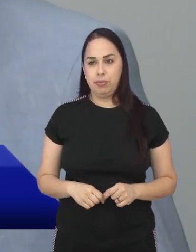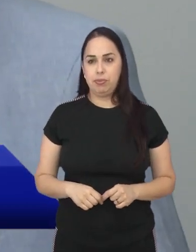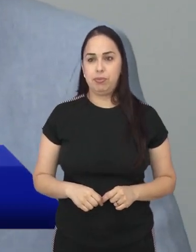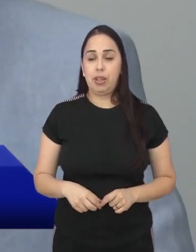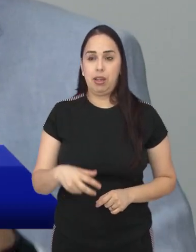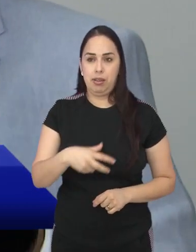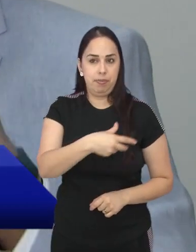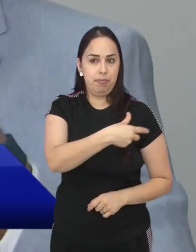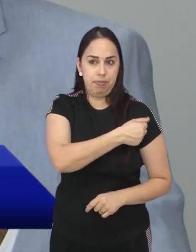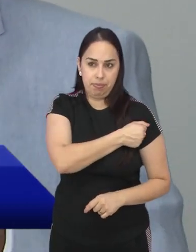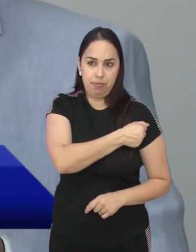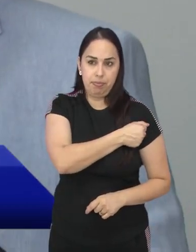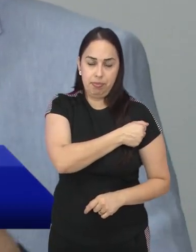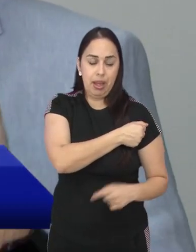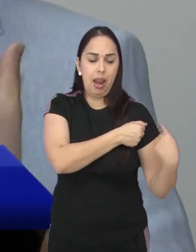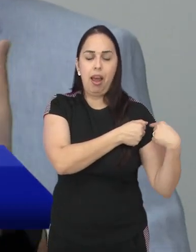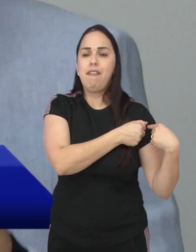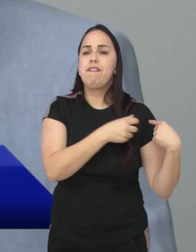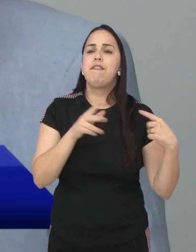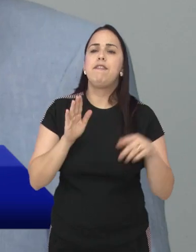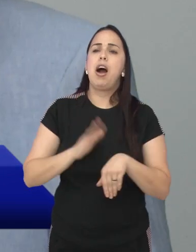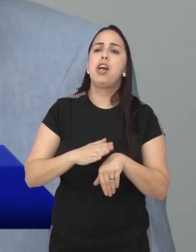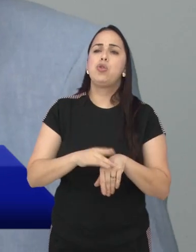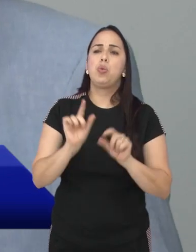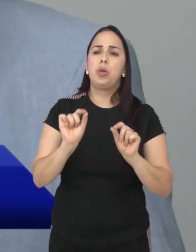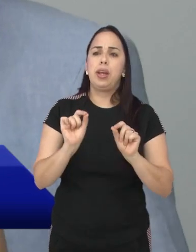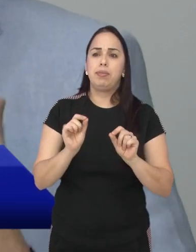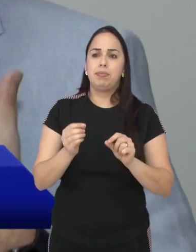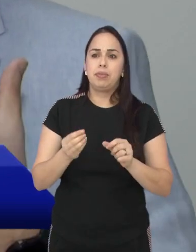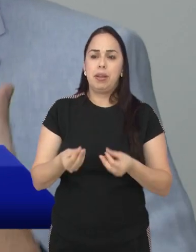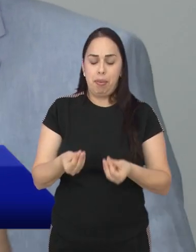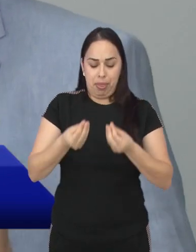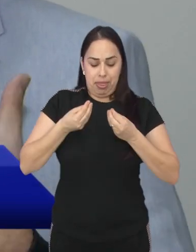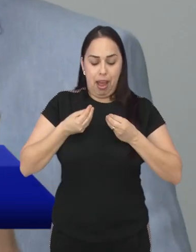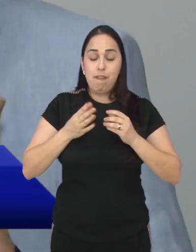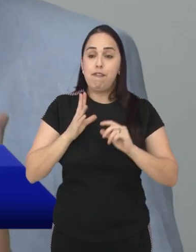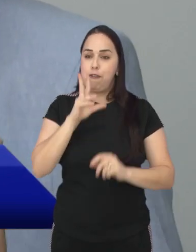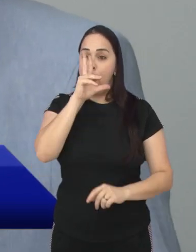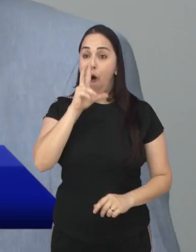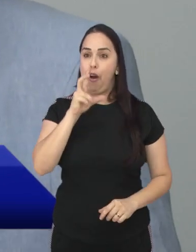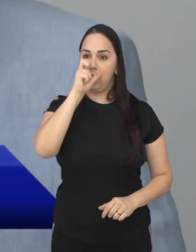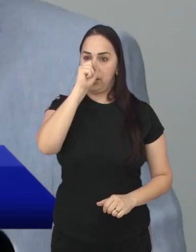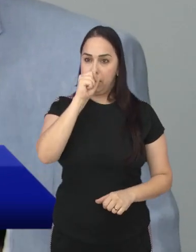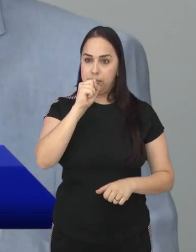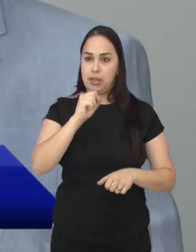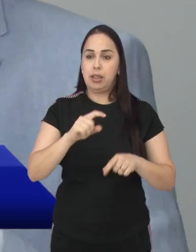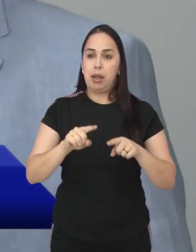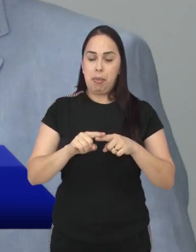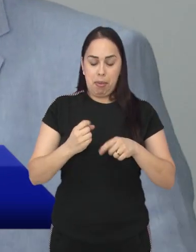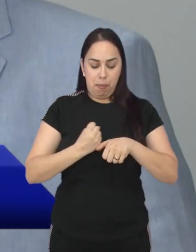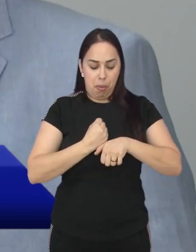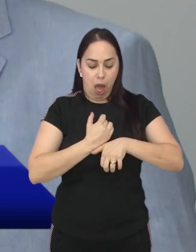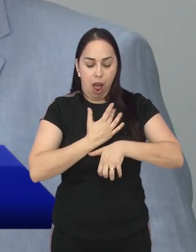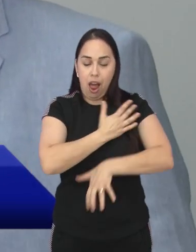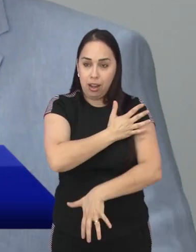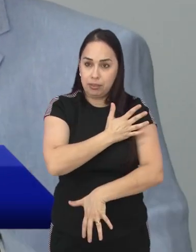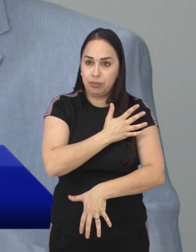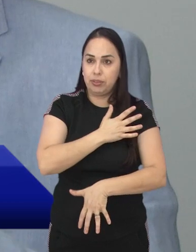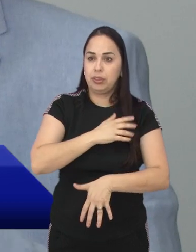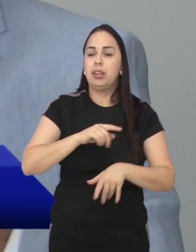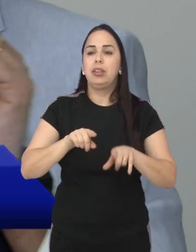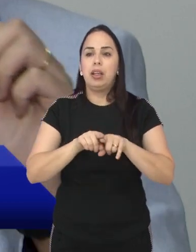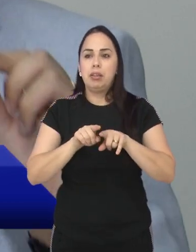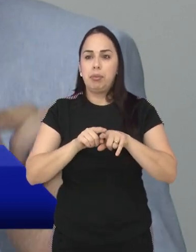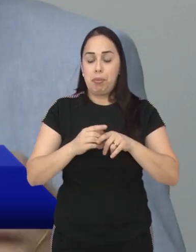da vacinação uma vacina o que ela faz ela sempre fortalece o meu sistema imune a produção de anticorpos